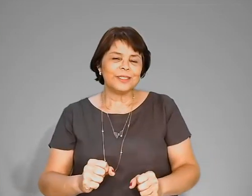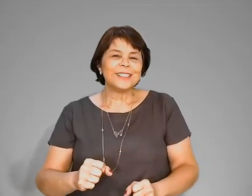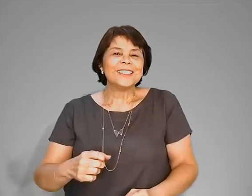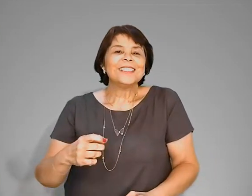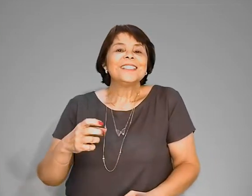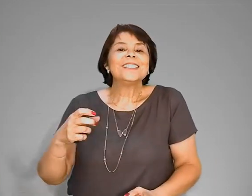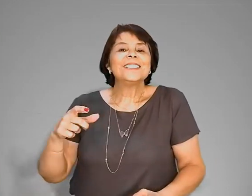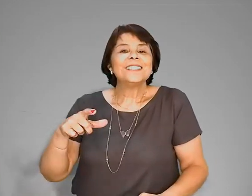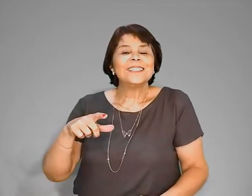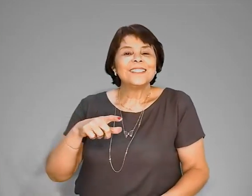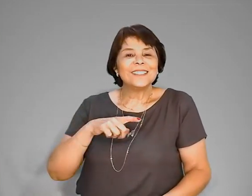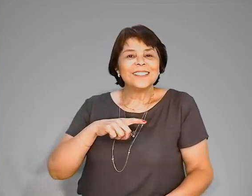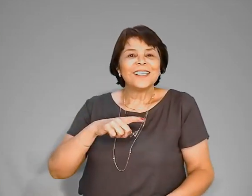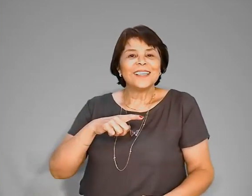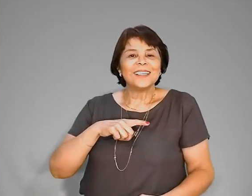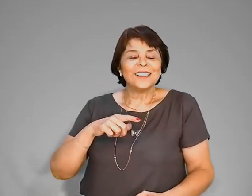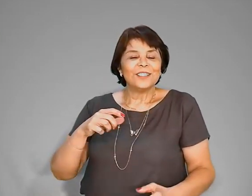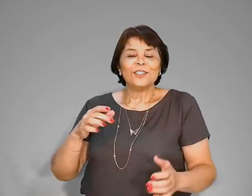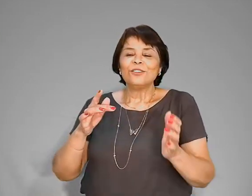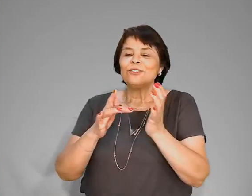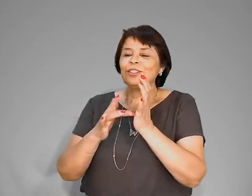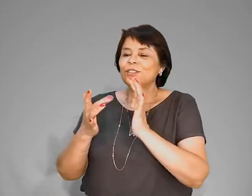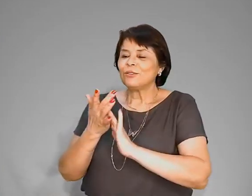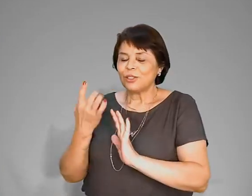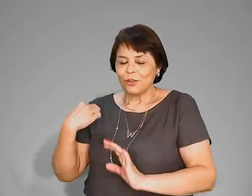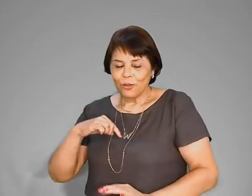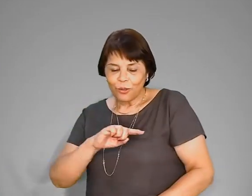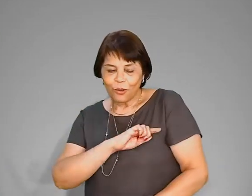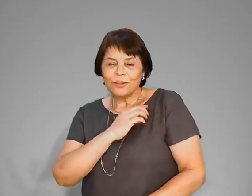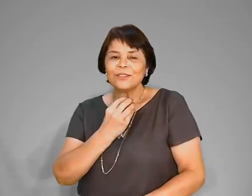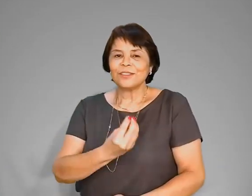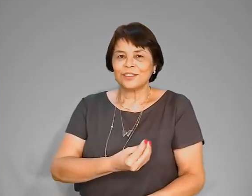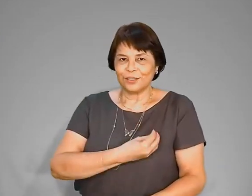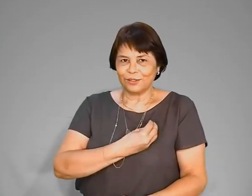Casa, sinagoga, igreja, templo